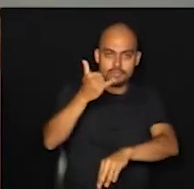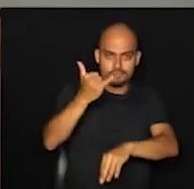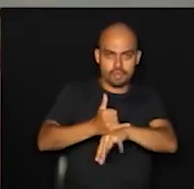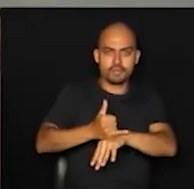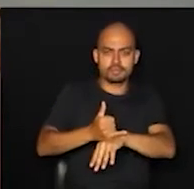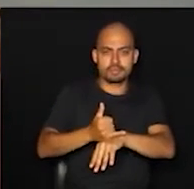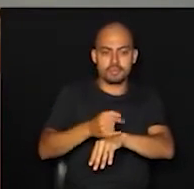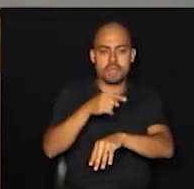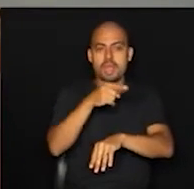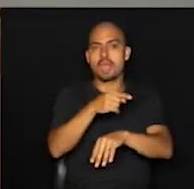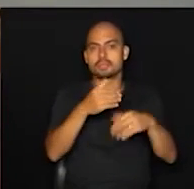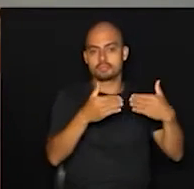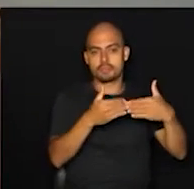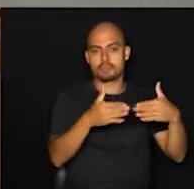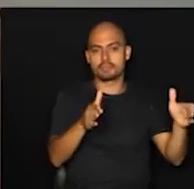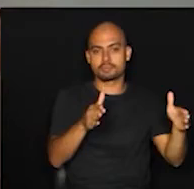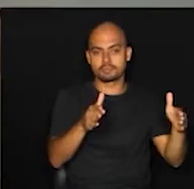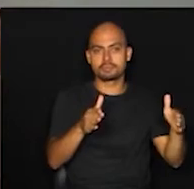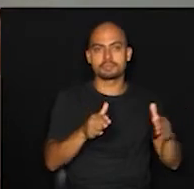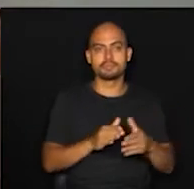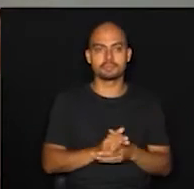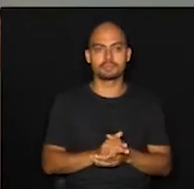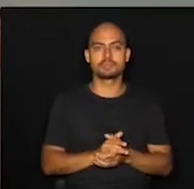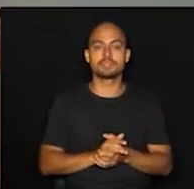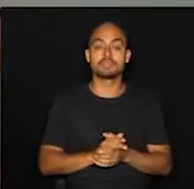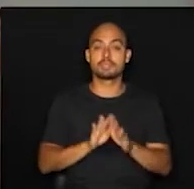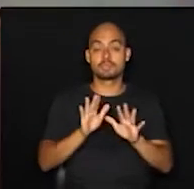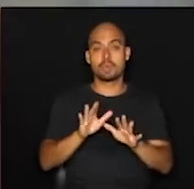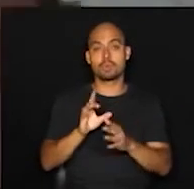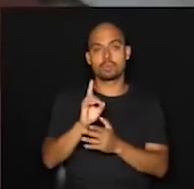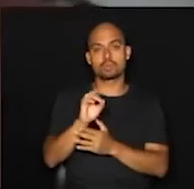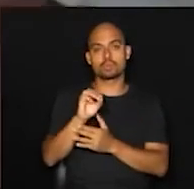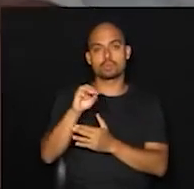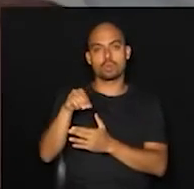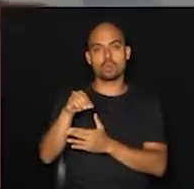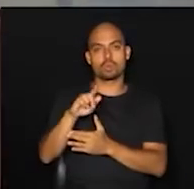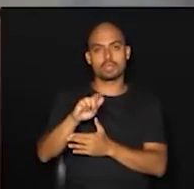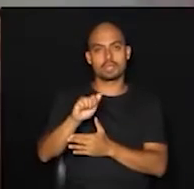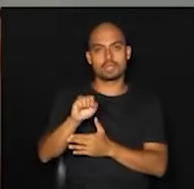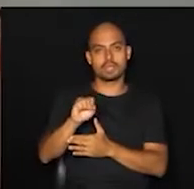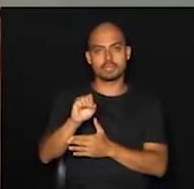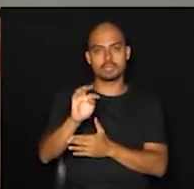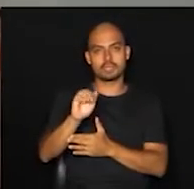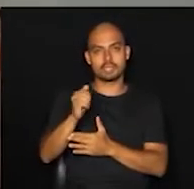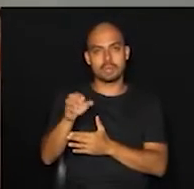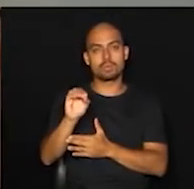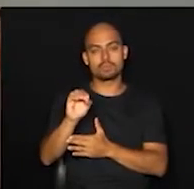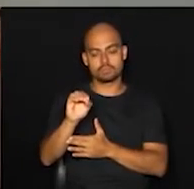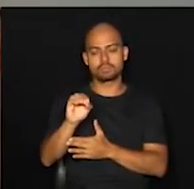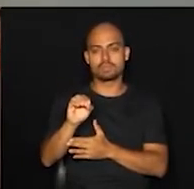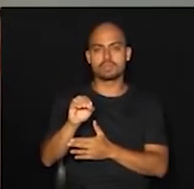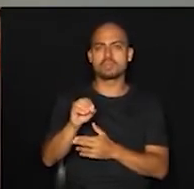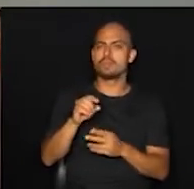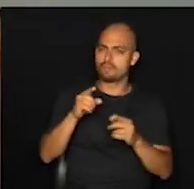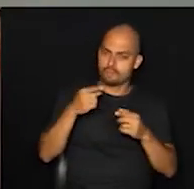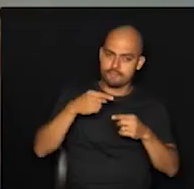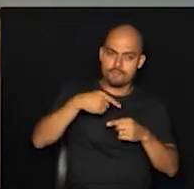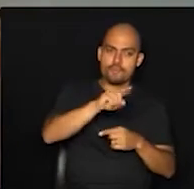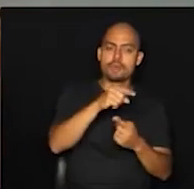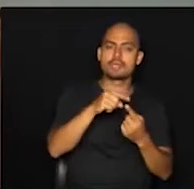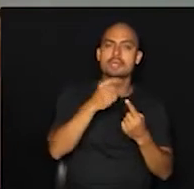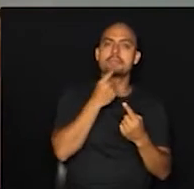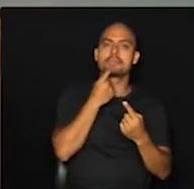ter até hoje, vários pedaços. Sim. Então, Dom Gastão foi a Campinas, Dona Isabel foi a Campinas, eles foram a Mojimirim, eles